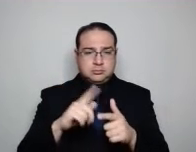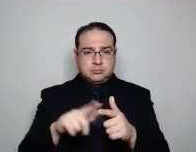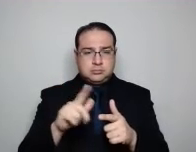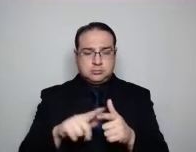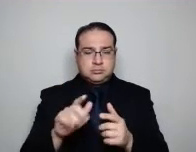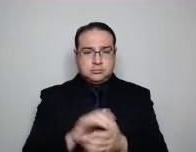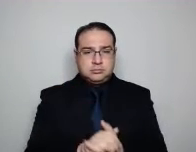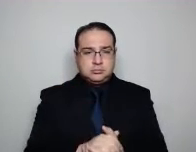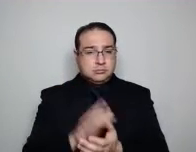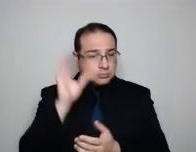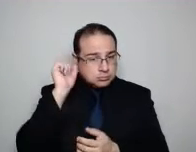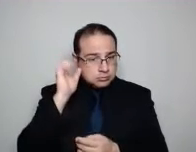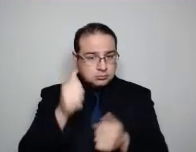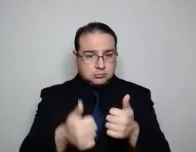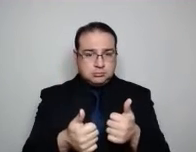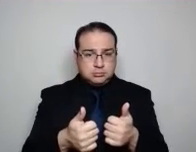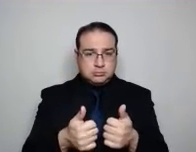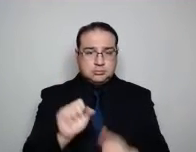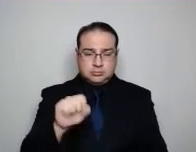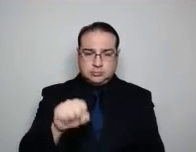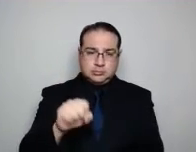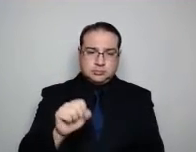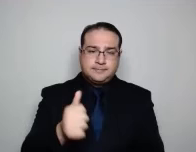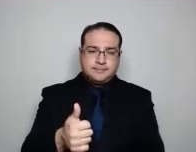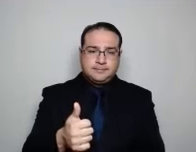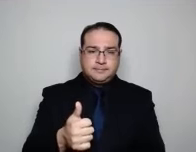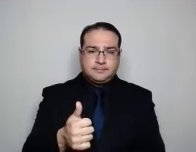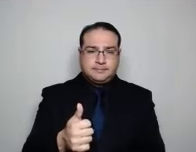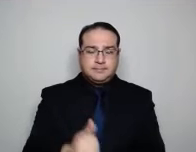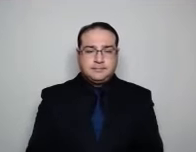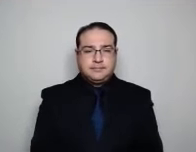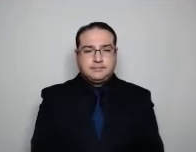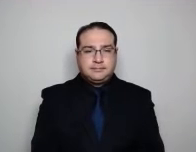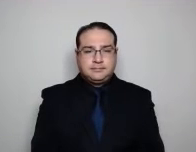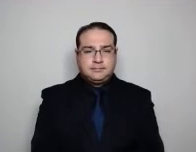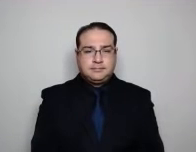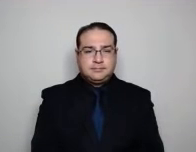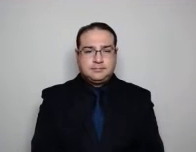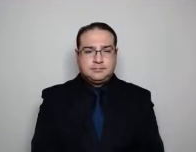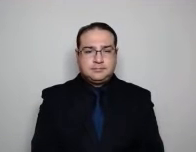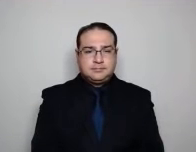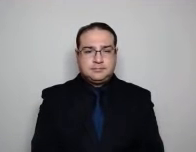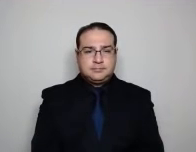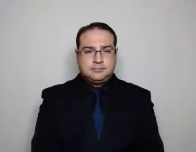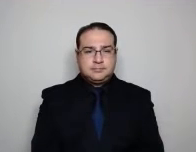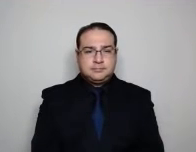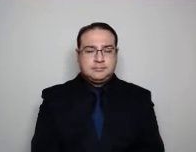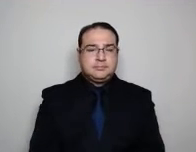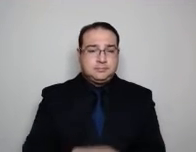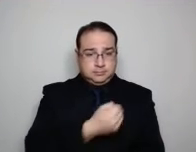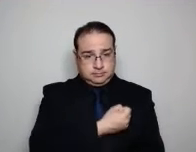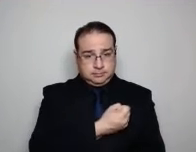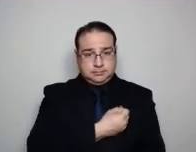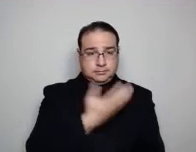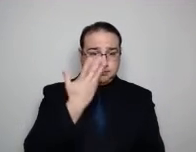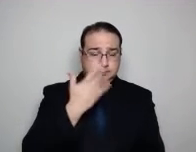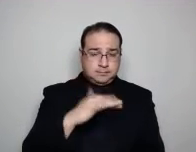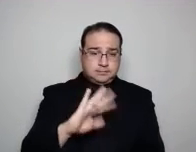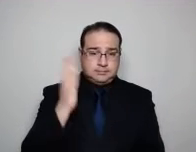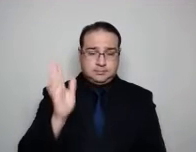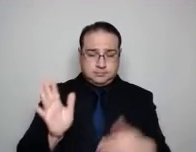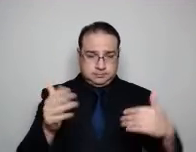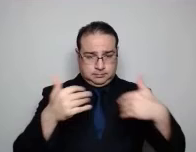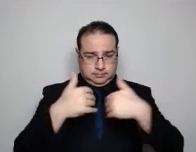ouvindo? Estamos ouvindo, doutor Renato. Então, assim, o número de crianças que foram diagnosticadas com autismo